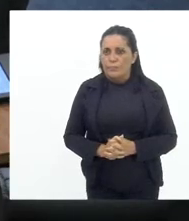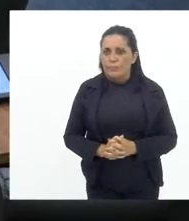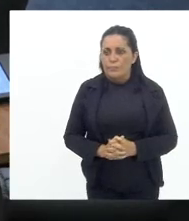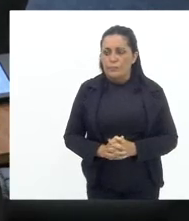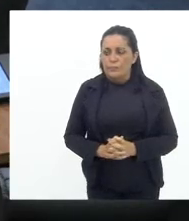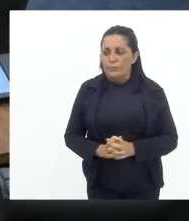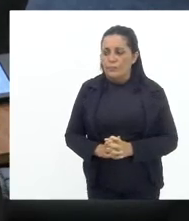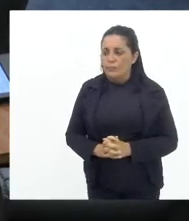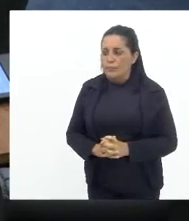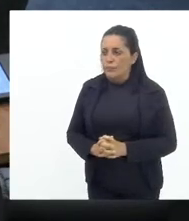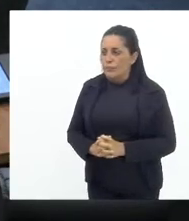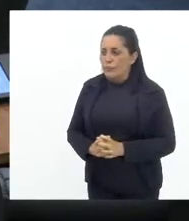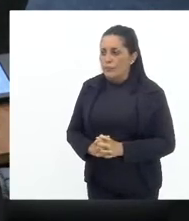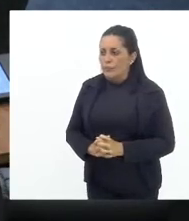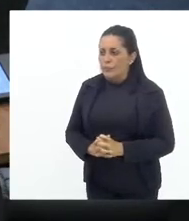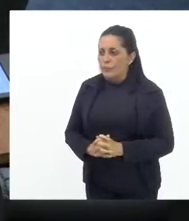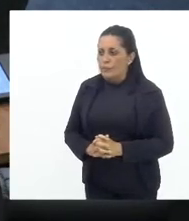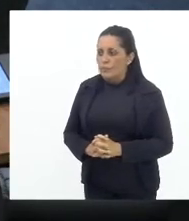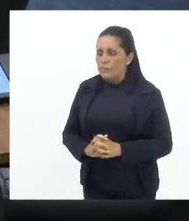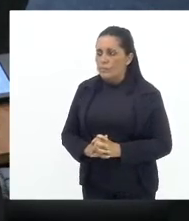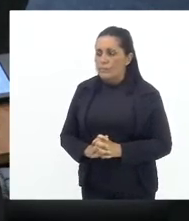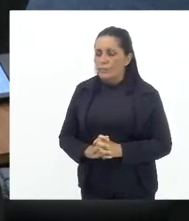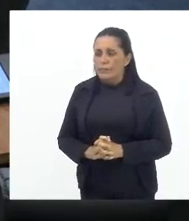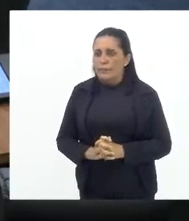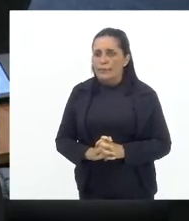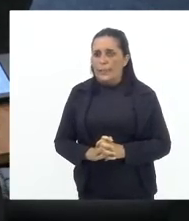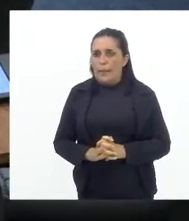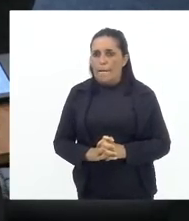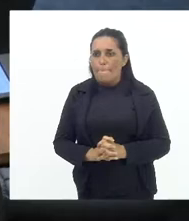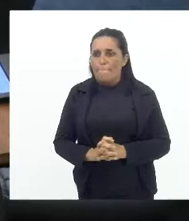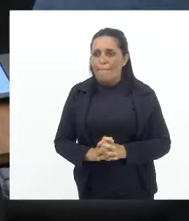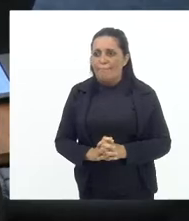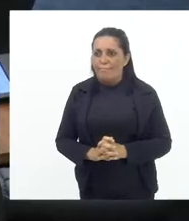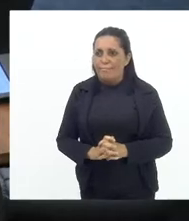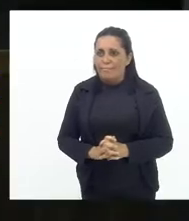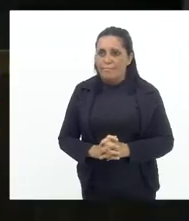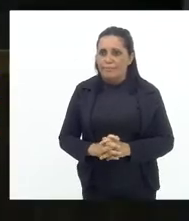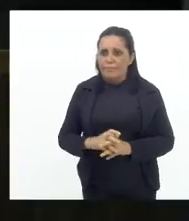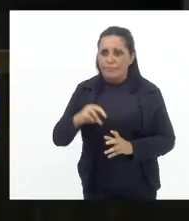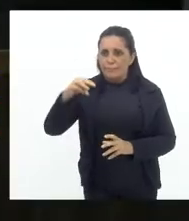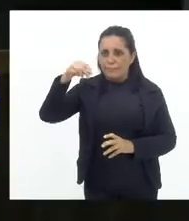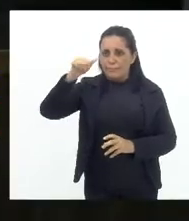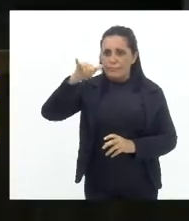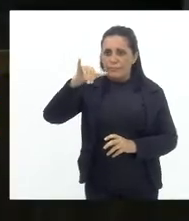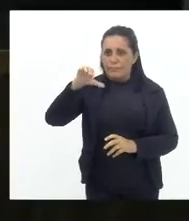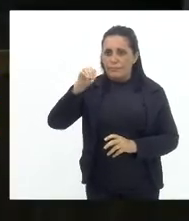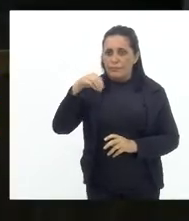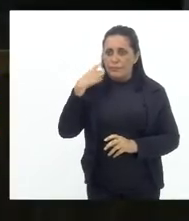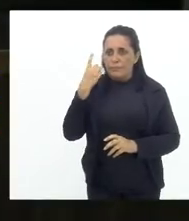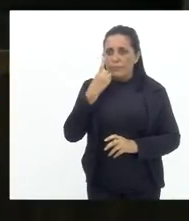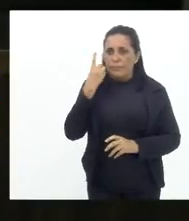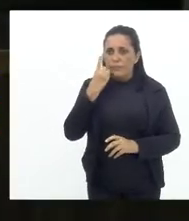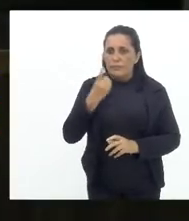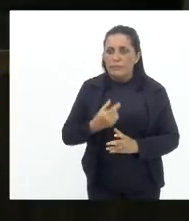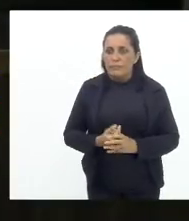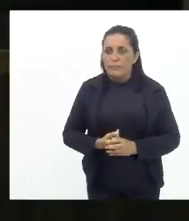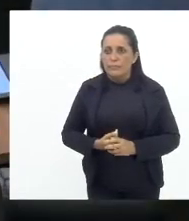E aí o resultado Márcio Pacheco a